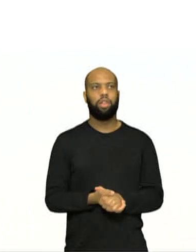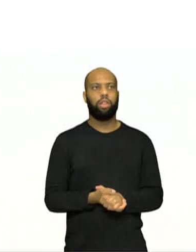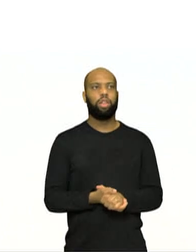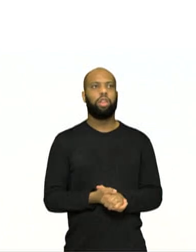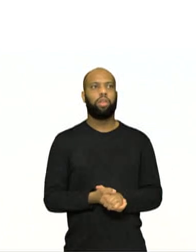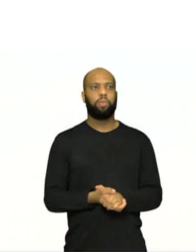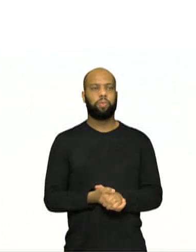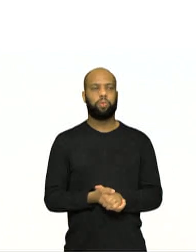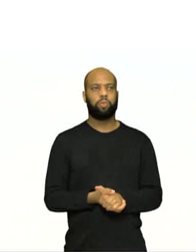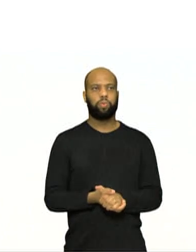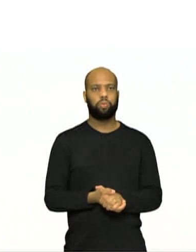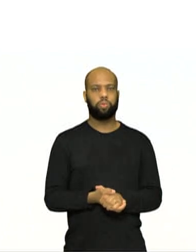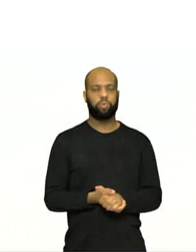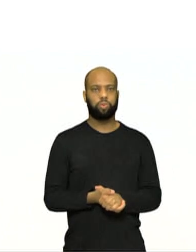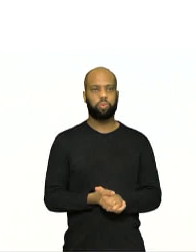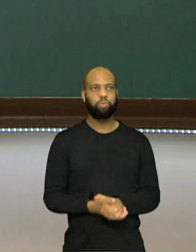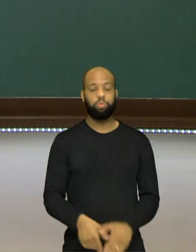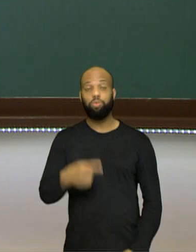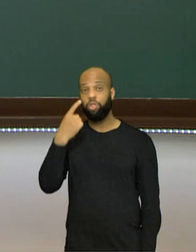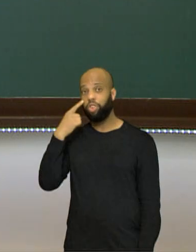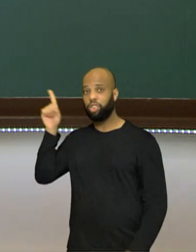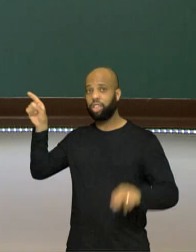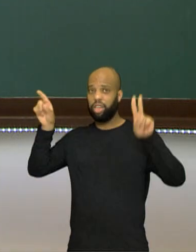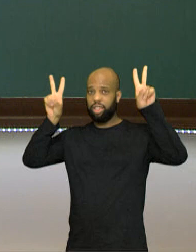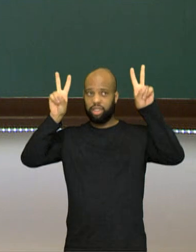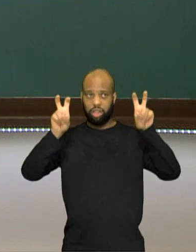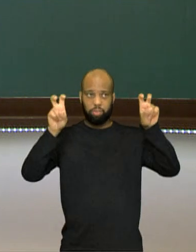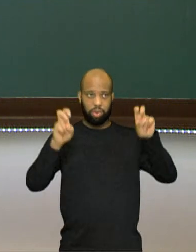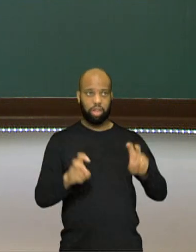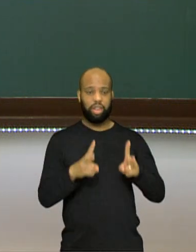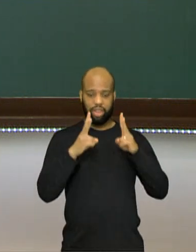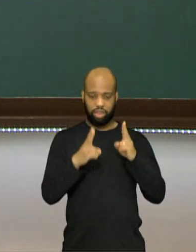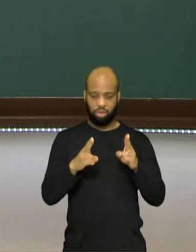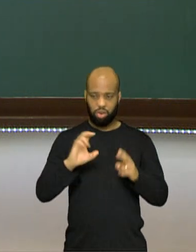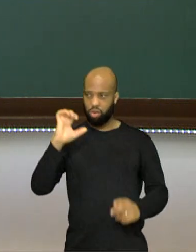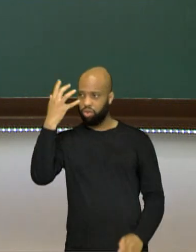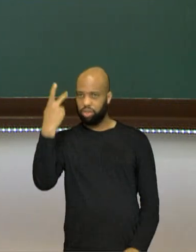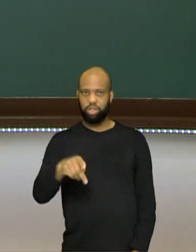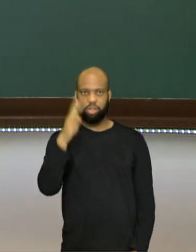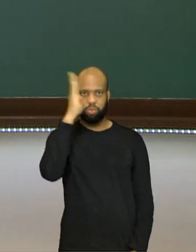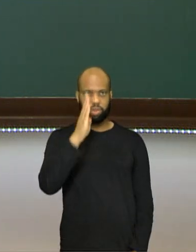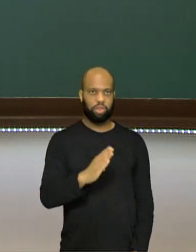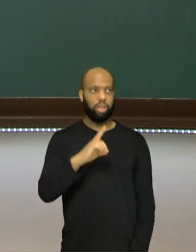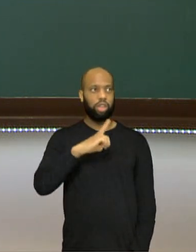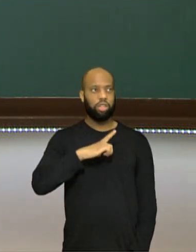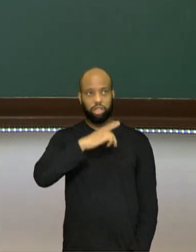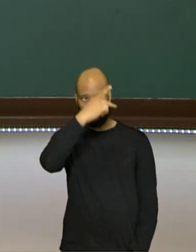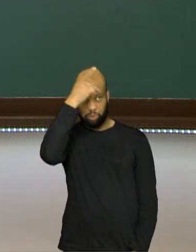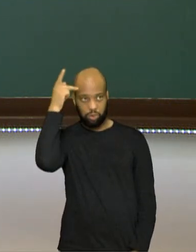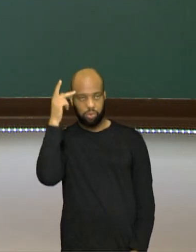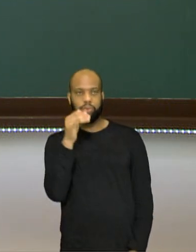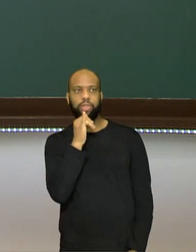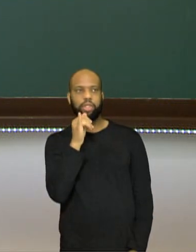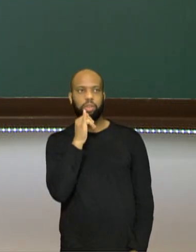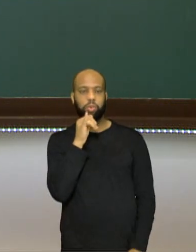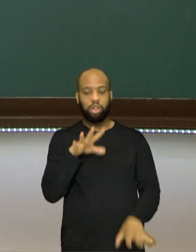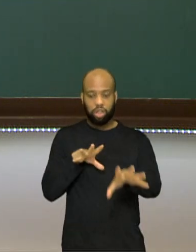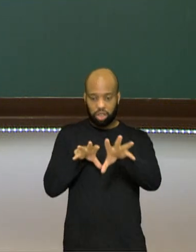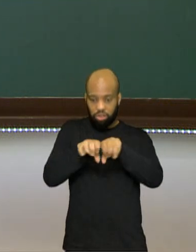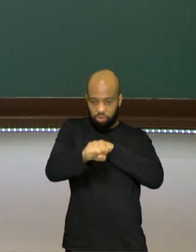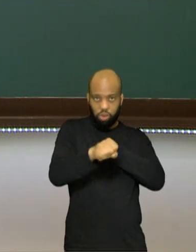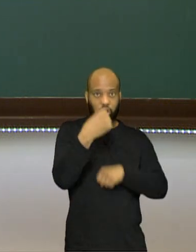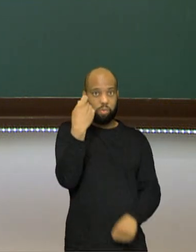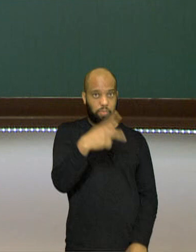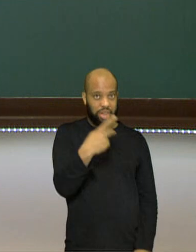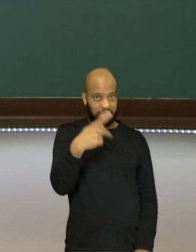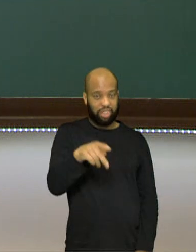A fuga de cérebros. Assim como acontece no Brasil, muitas pessoas que se formam, né, em